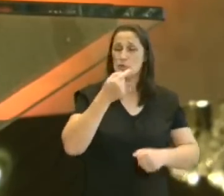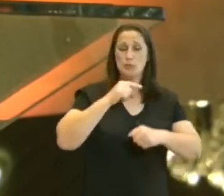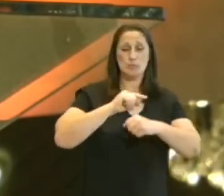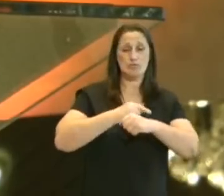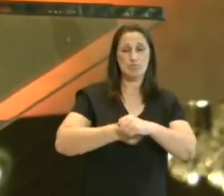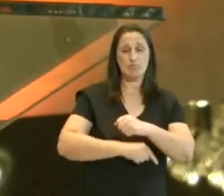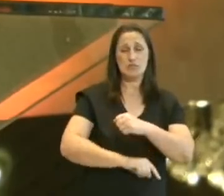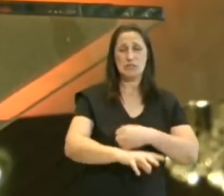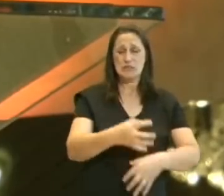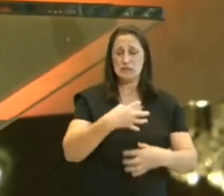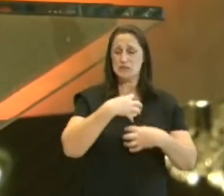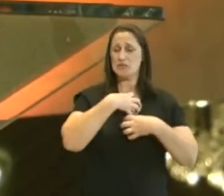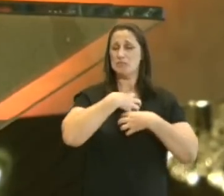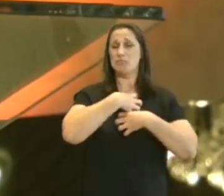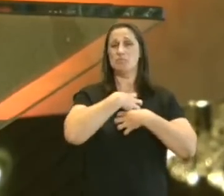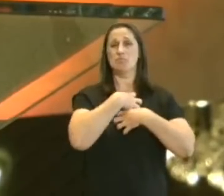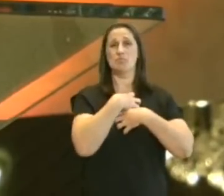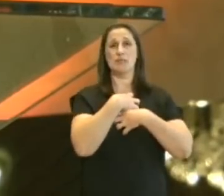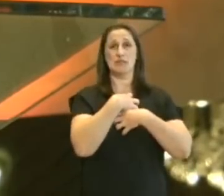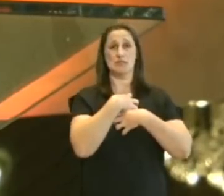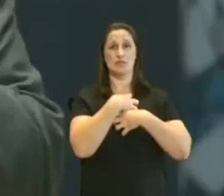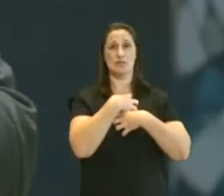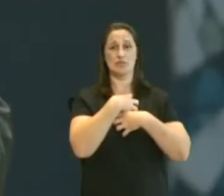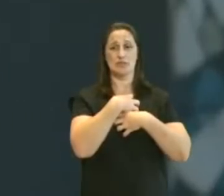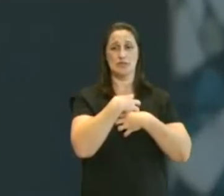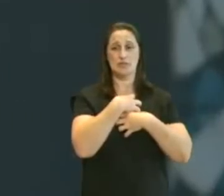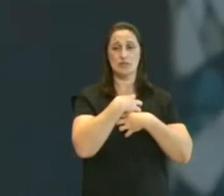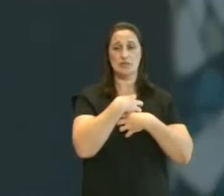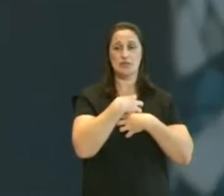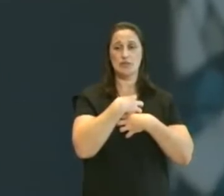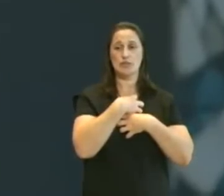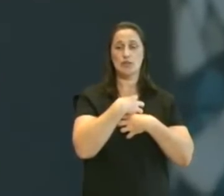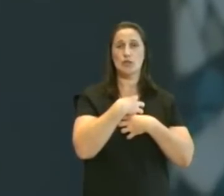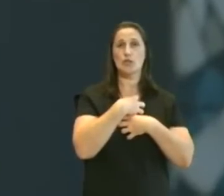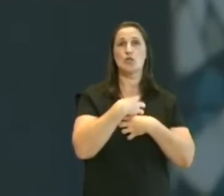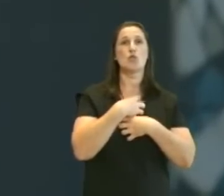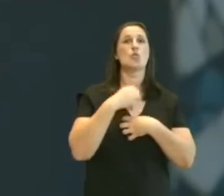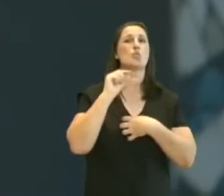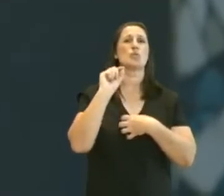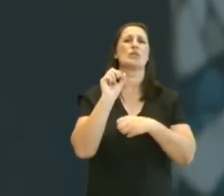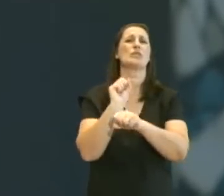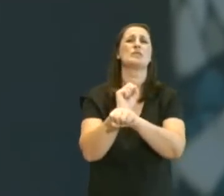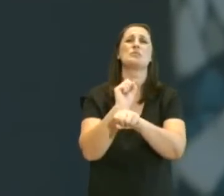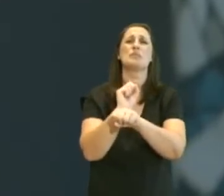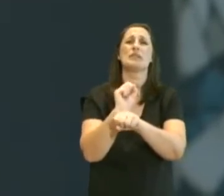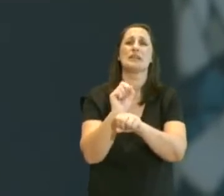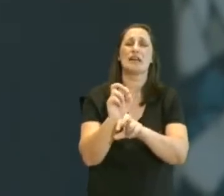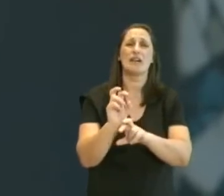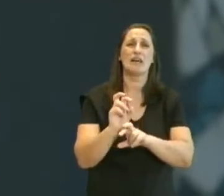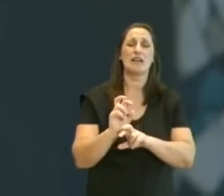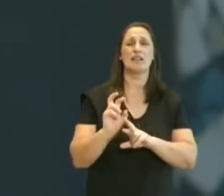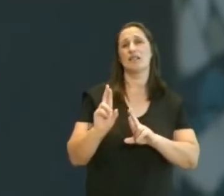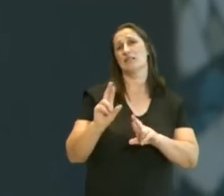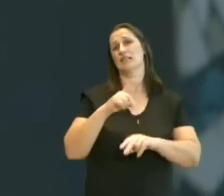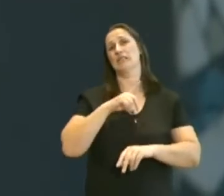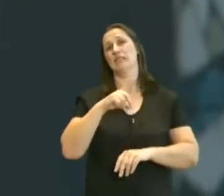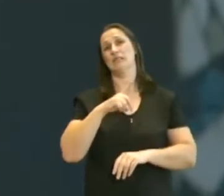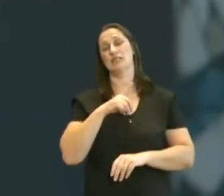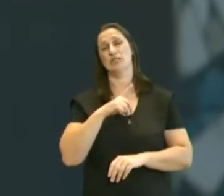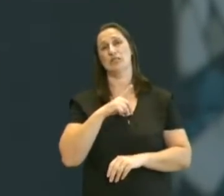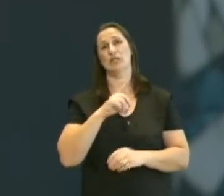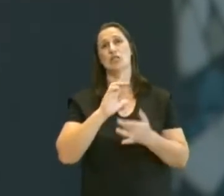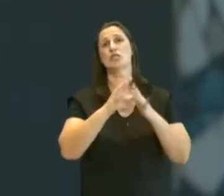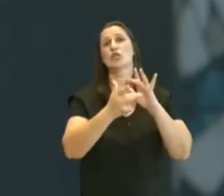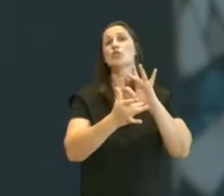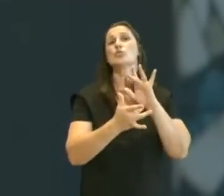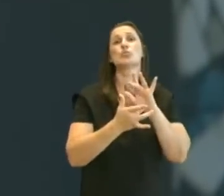de sentimentos que tinham sido projetados. O que eu esperava de Jesus, como eu imaginava que